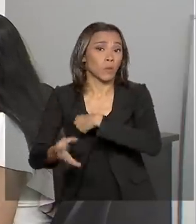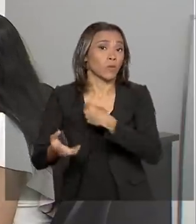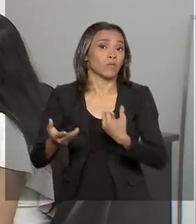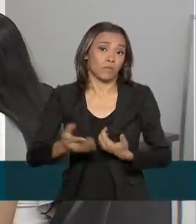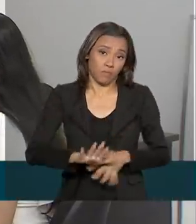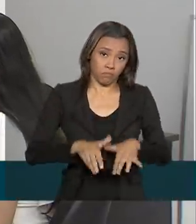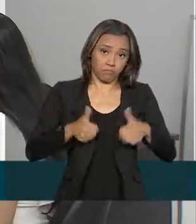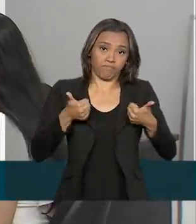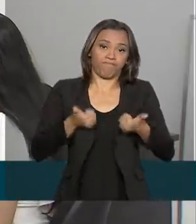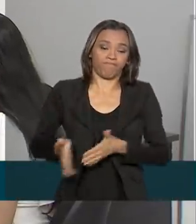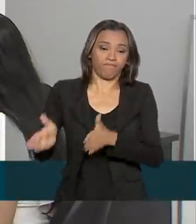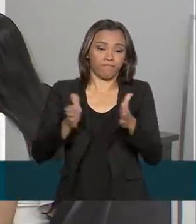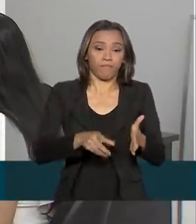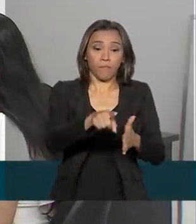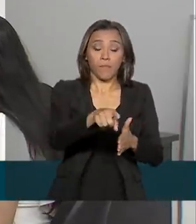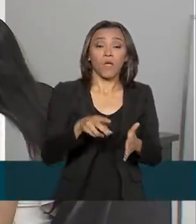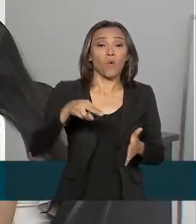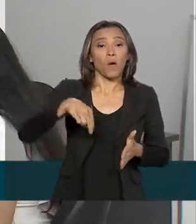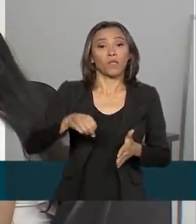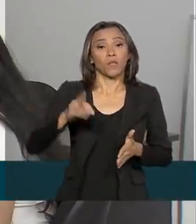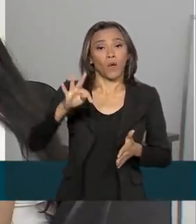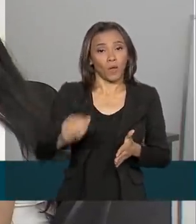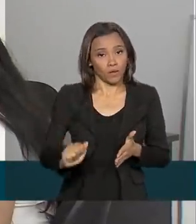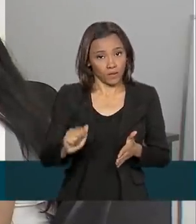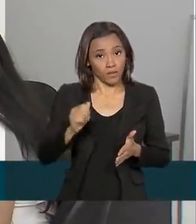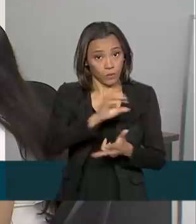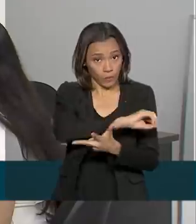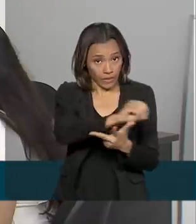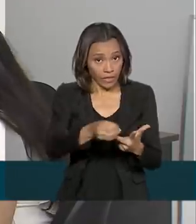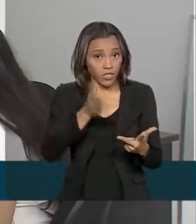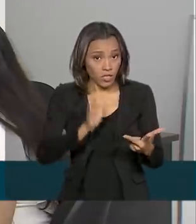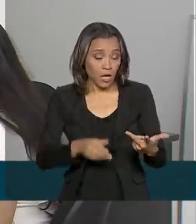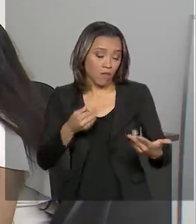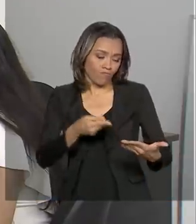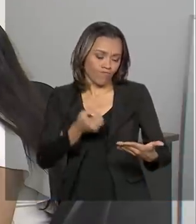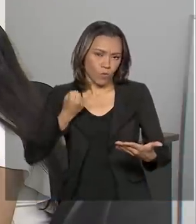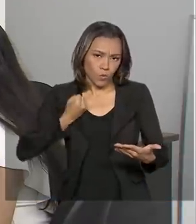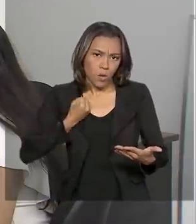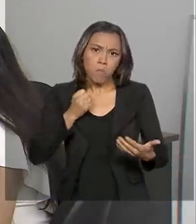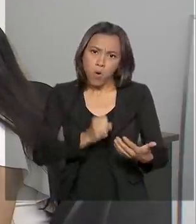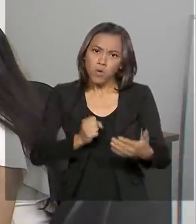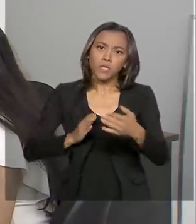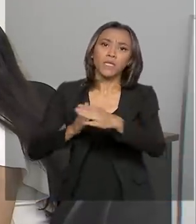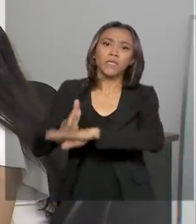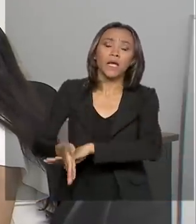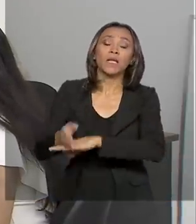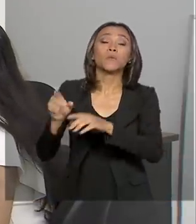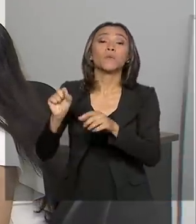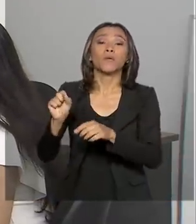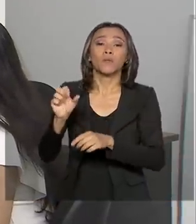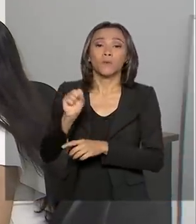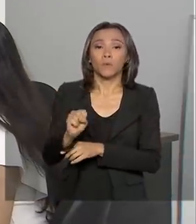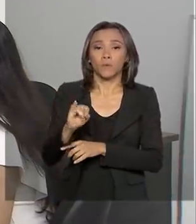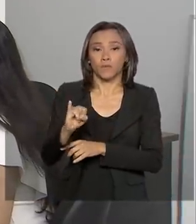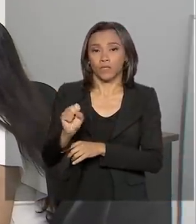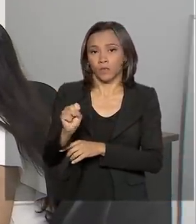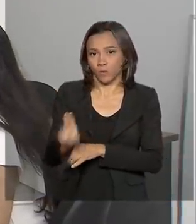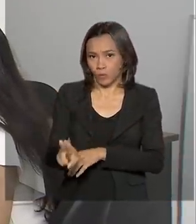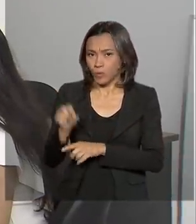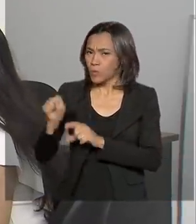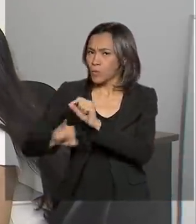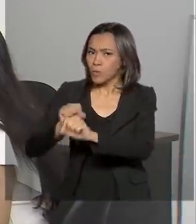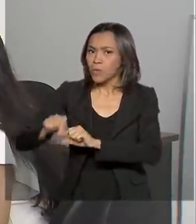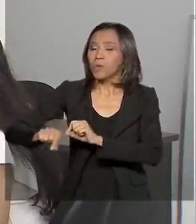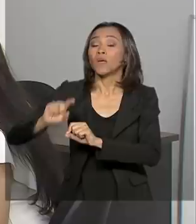notas do Enem em mãos, estudantes podem concorrer a uma vaga no SISU, que seleciona alunos para universidades públicas em todo o